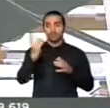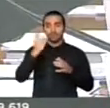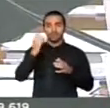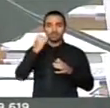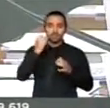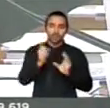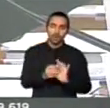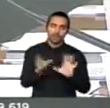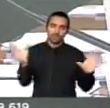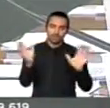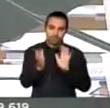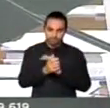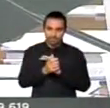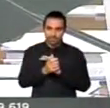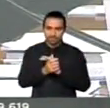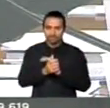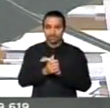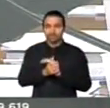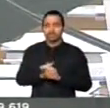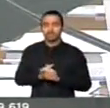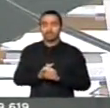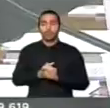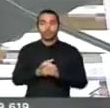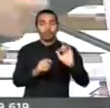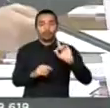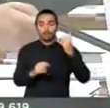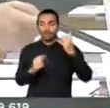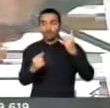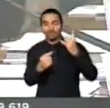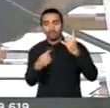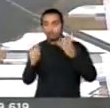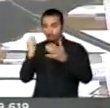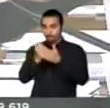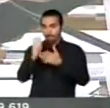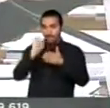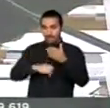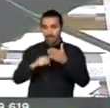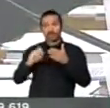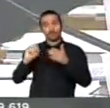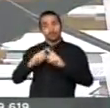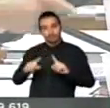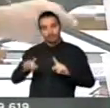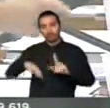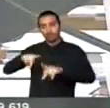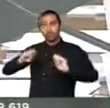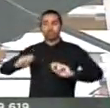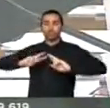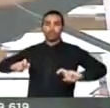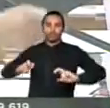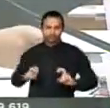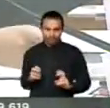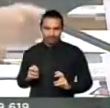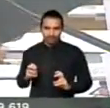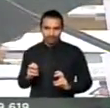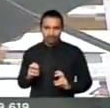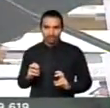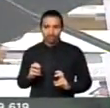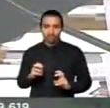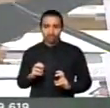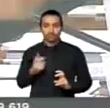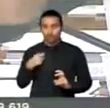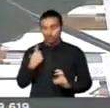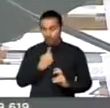seja, a Câmara dos Lordes e a Câmara Comum. Pela primeira vez você paga, mas você cobra. Então, quem está tomando conta do seu dinheiro